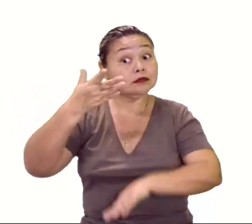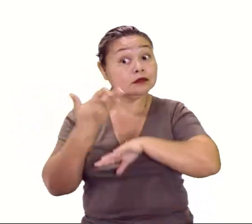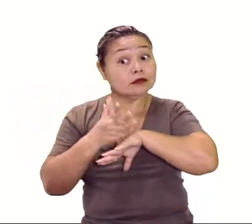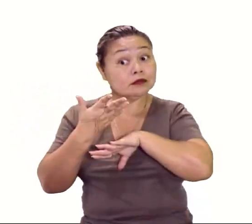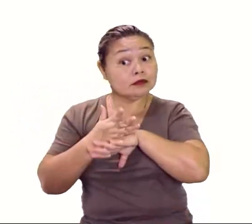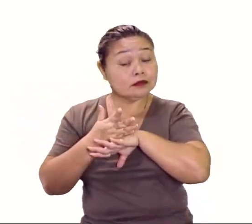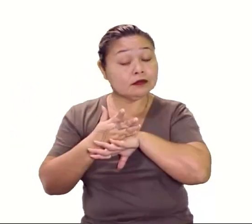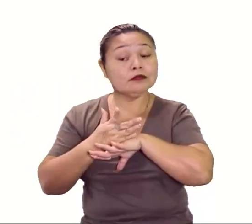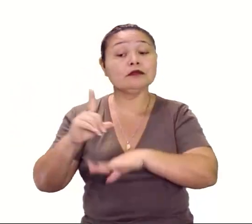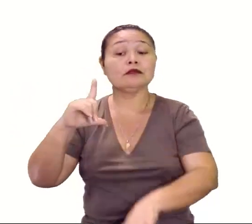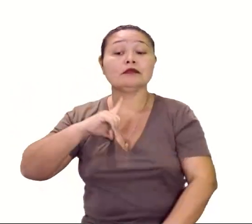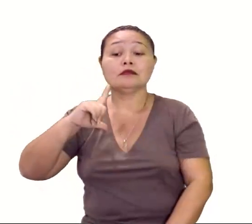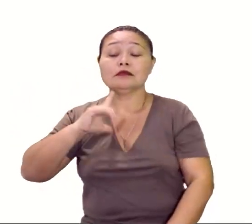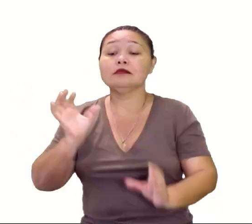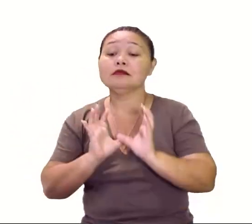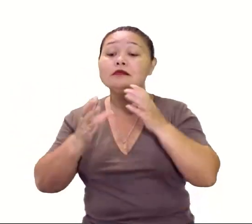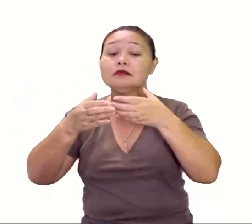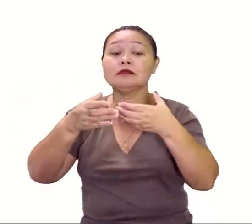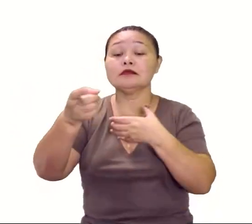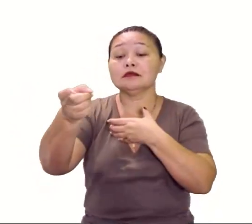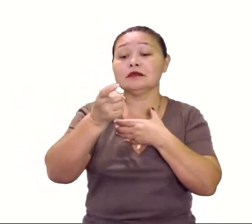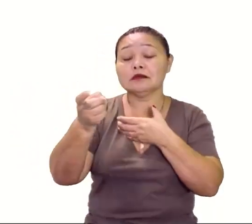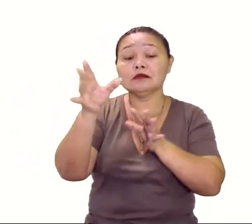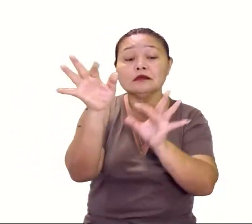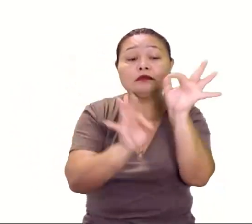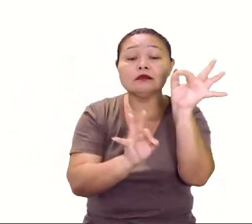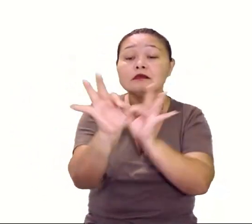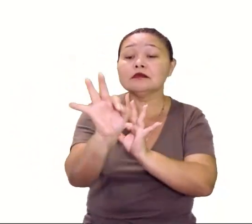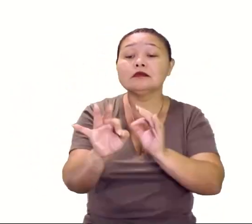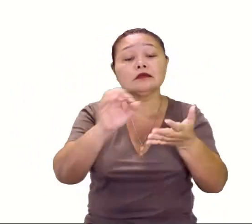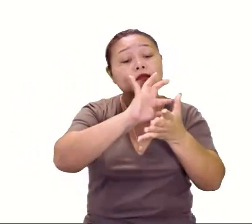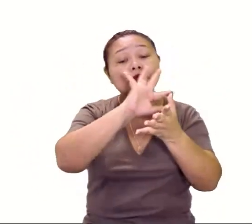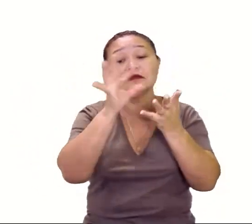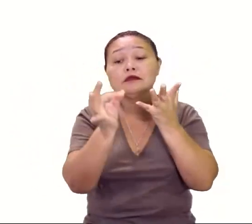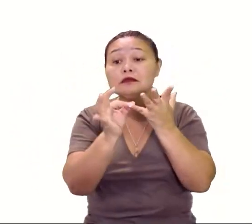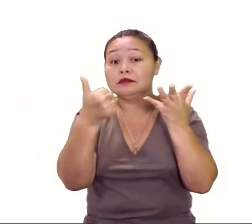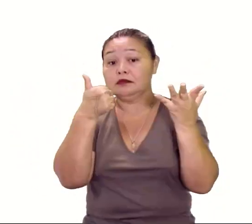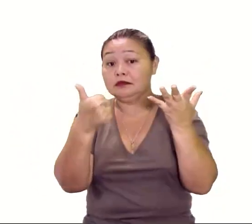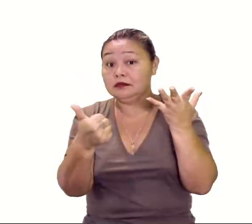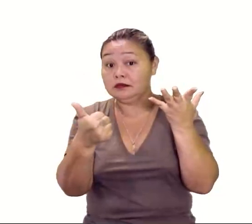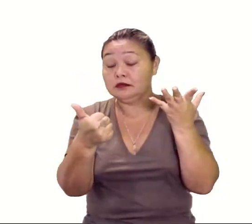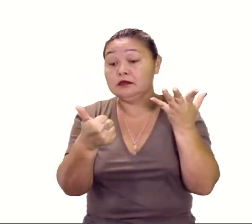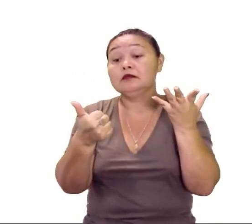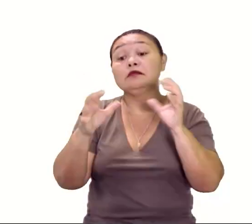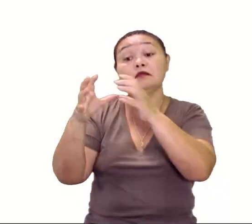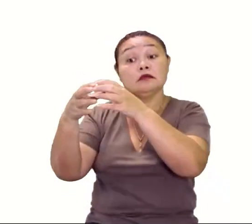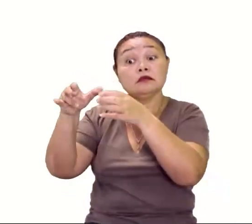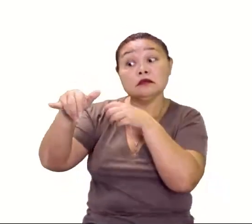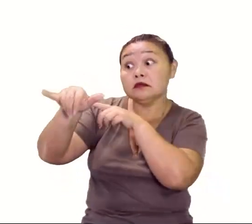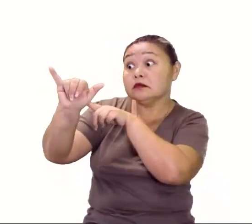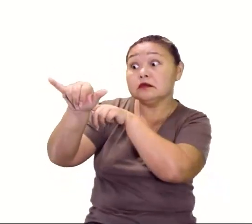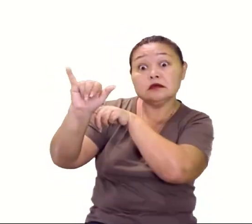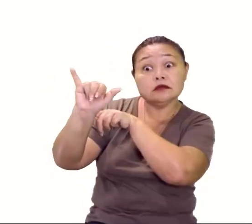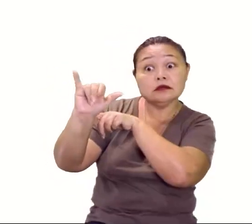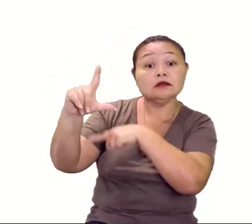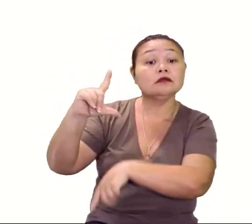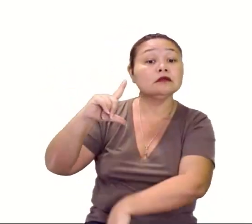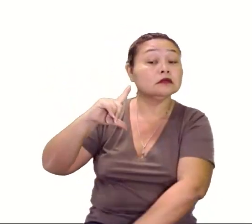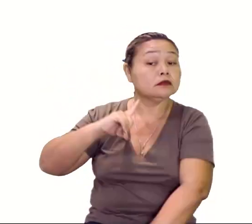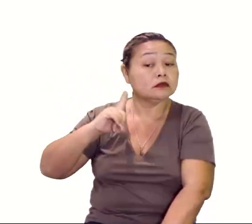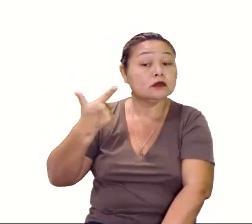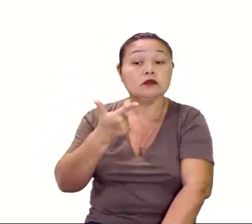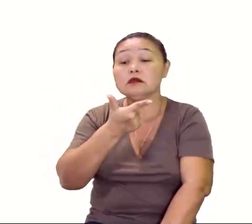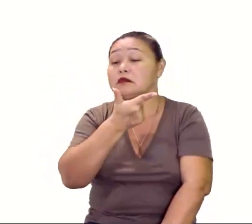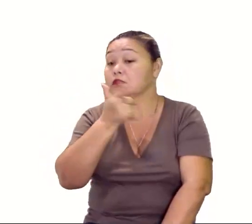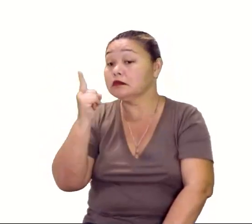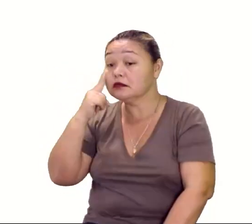prática, nós temos aqui o conjunto X, formado pelas vogais, beleza. No conjunto Y, nós já temos